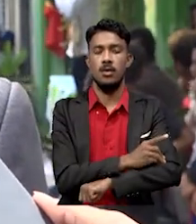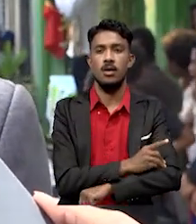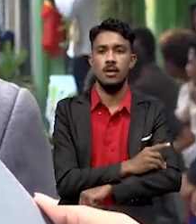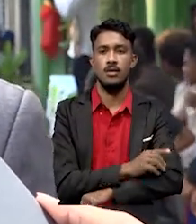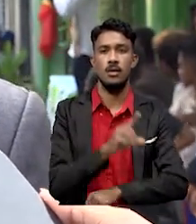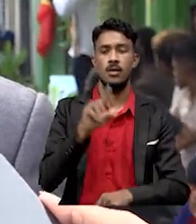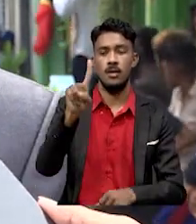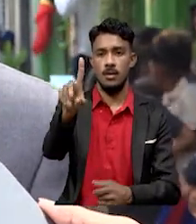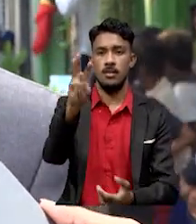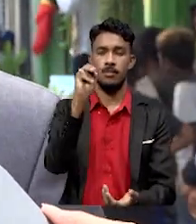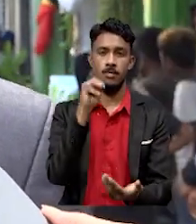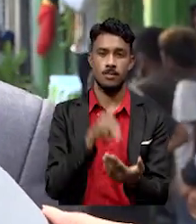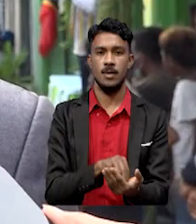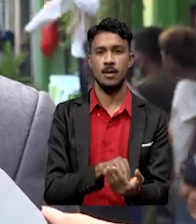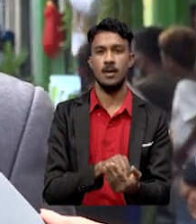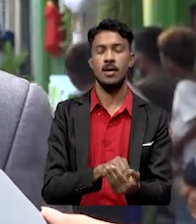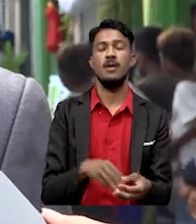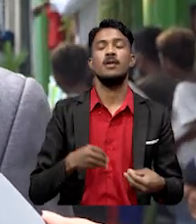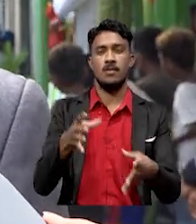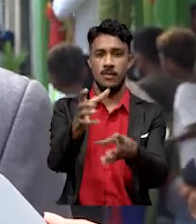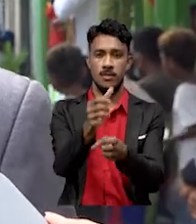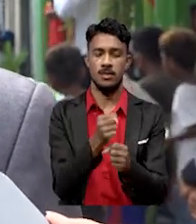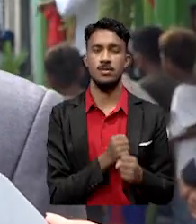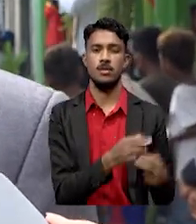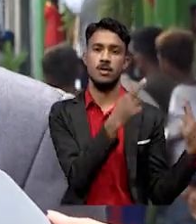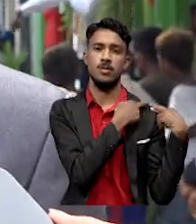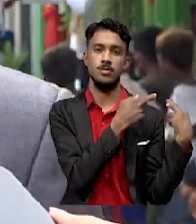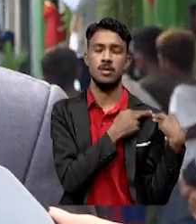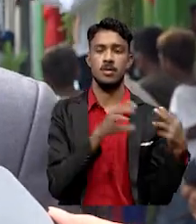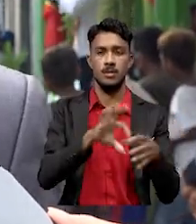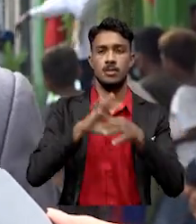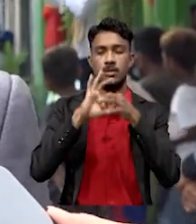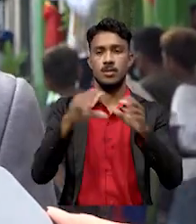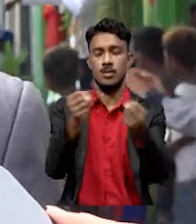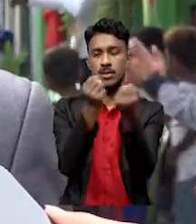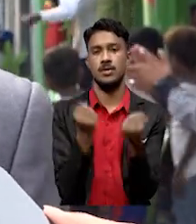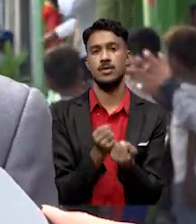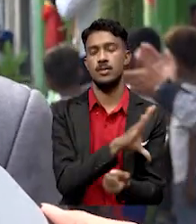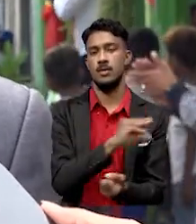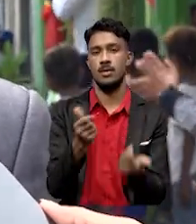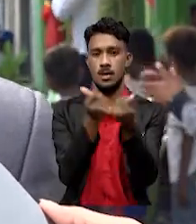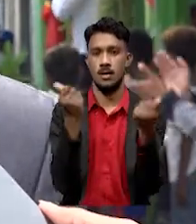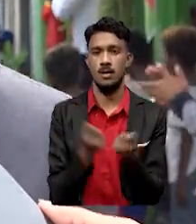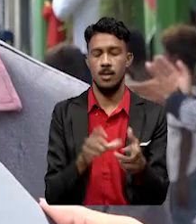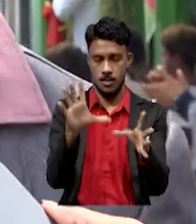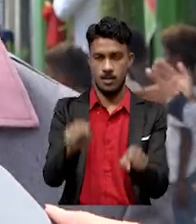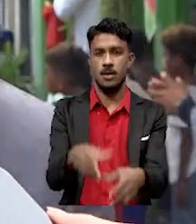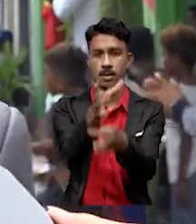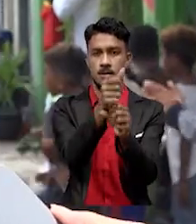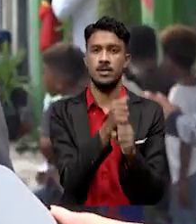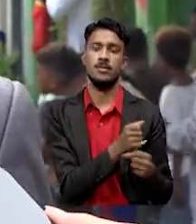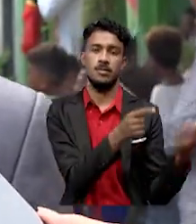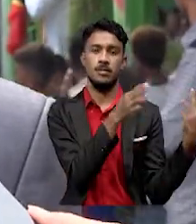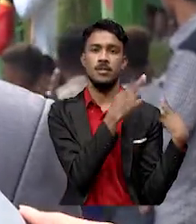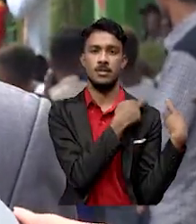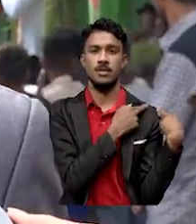mak ami mai hane hodi simu tomara de pose estruktura usi posto suku no aldea ne be mak ohing ami hatung hodi mai simu tomara de pose mil pesuas